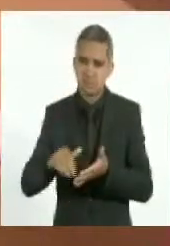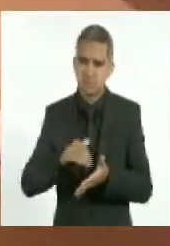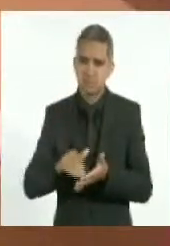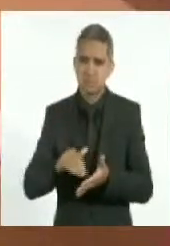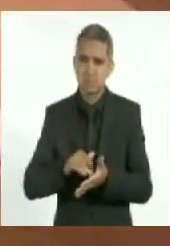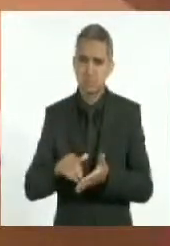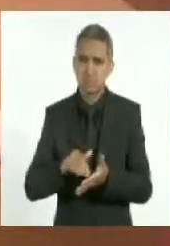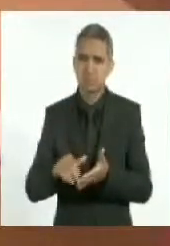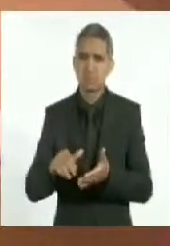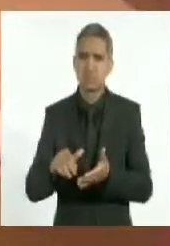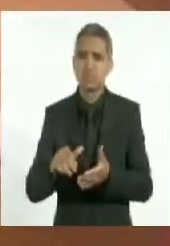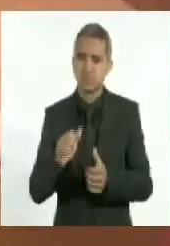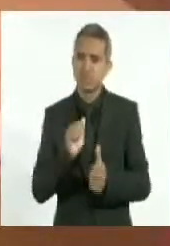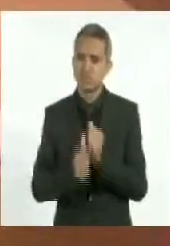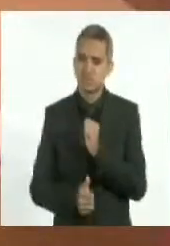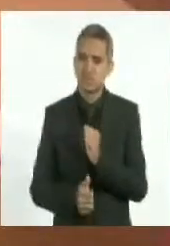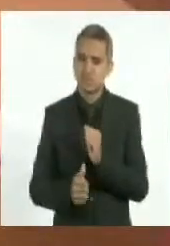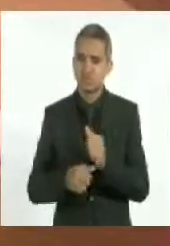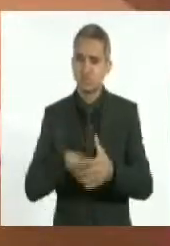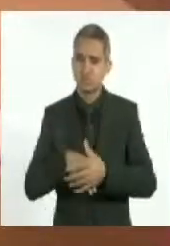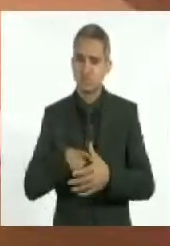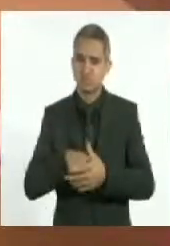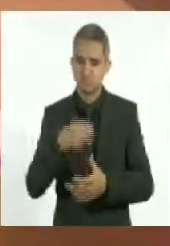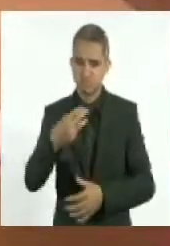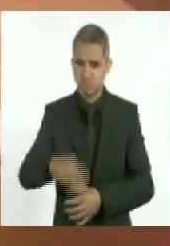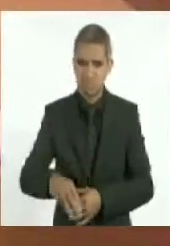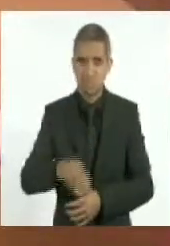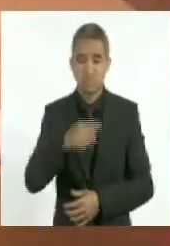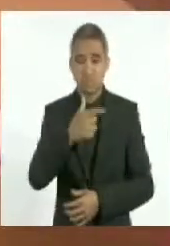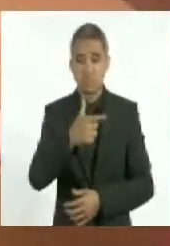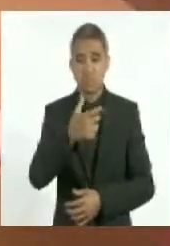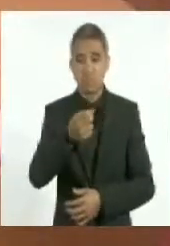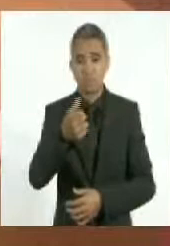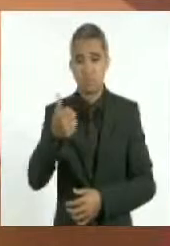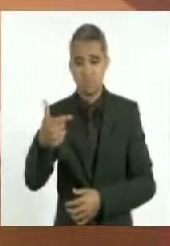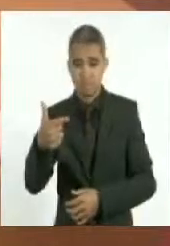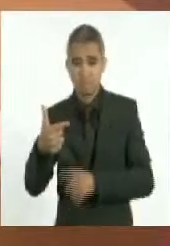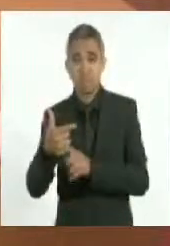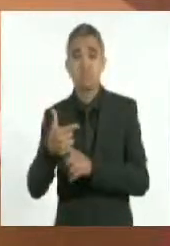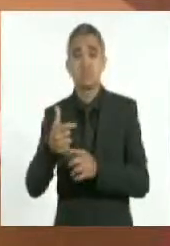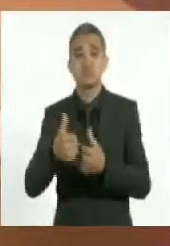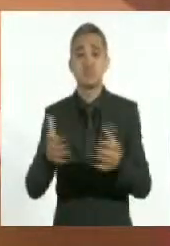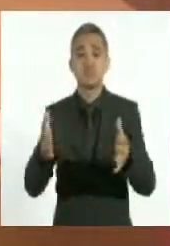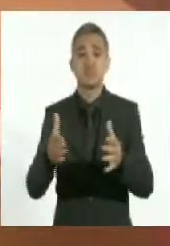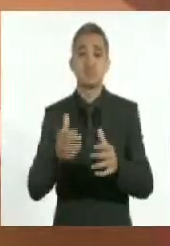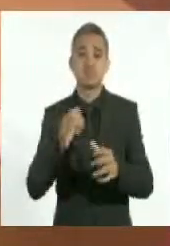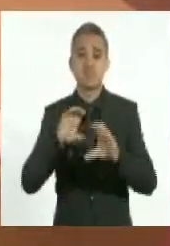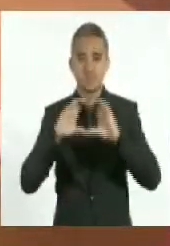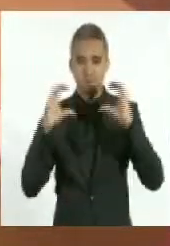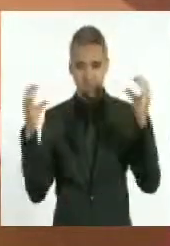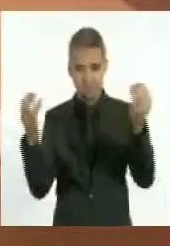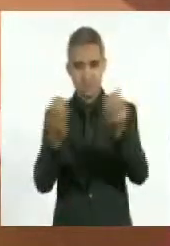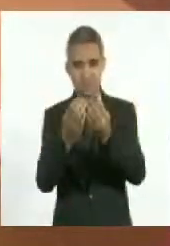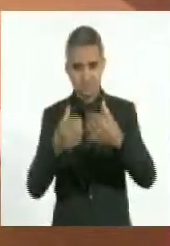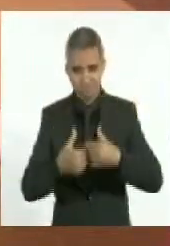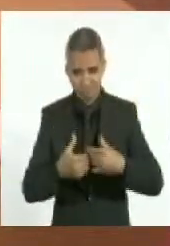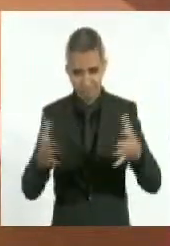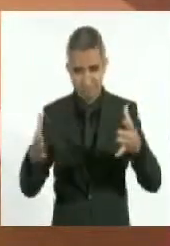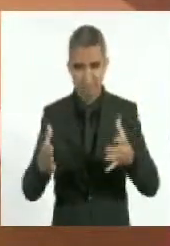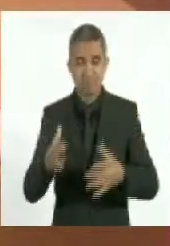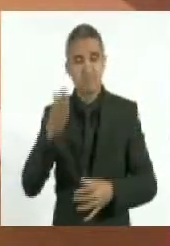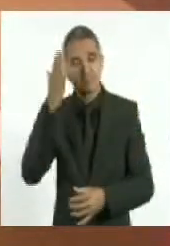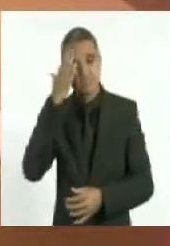da governadora Rosiana, ao futebol maranhense. Em 2012 foi inaugurado o Castelão, em 2012 nós subimos. Sabe por quê, deputado Emetério Weba? Porque eu